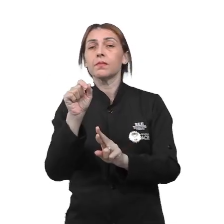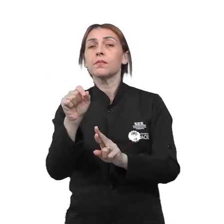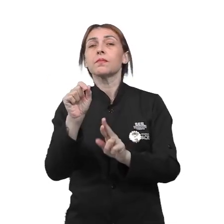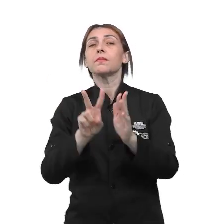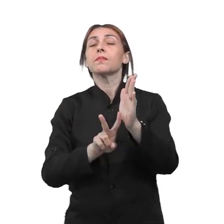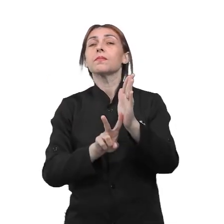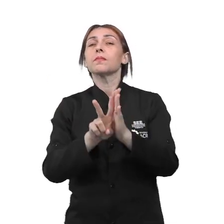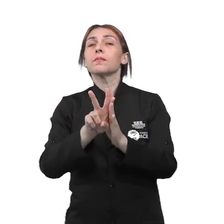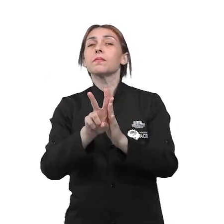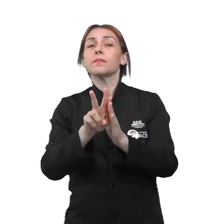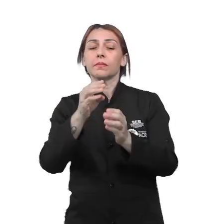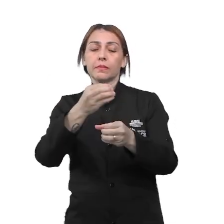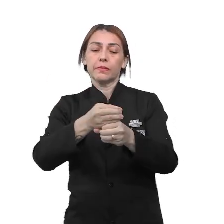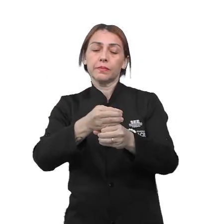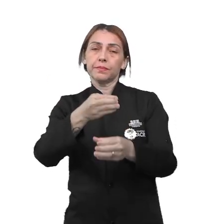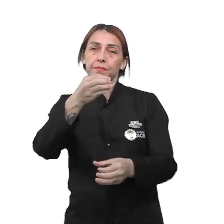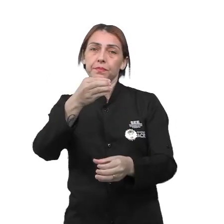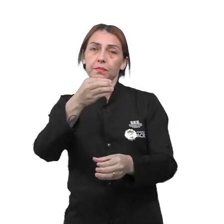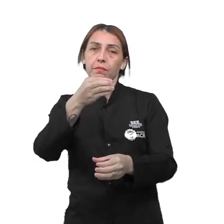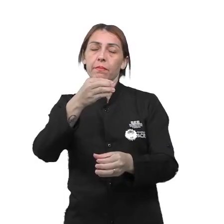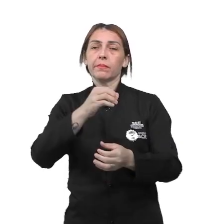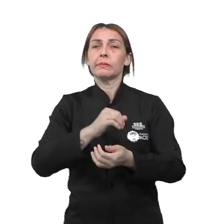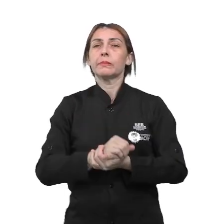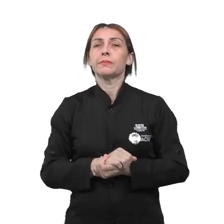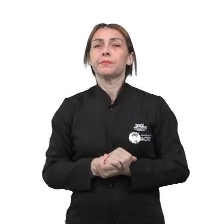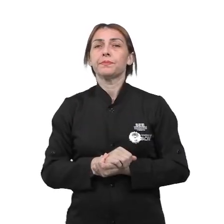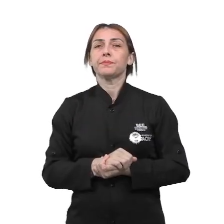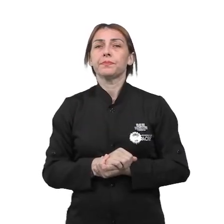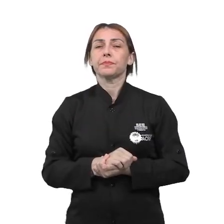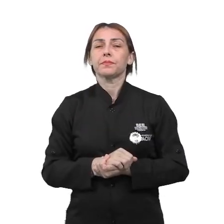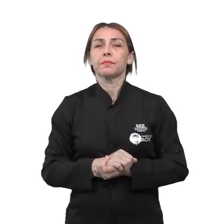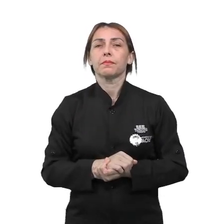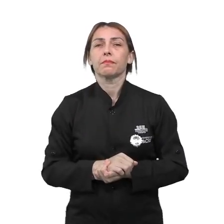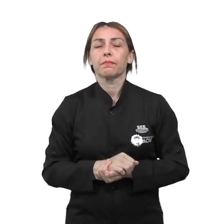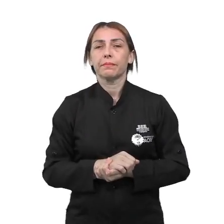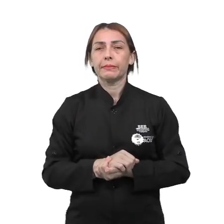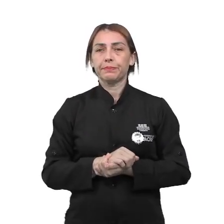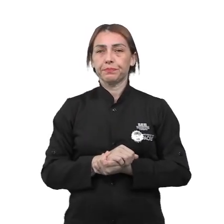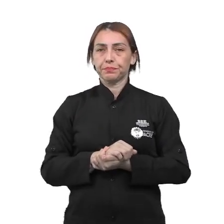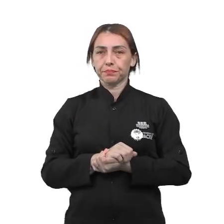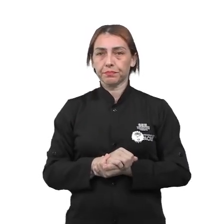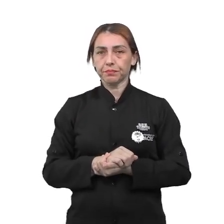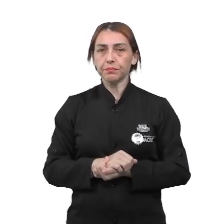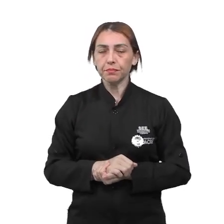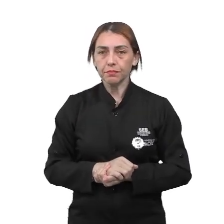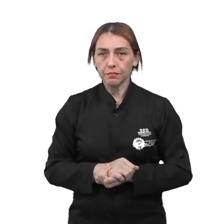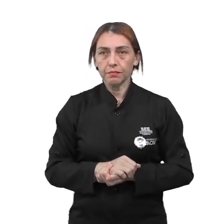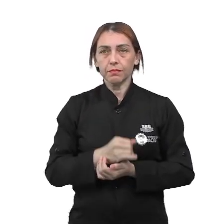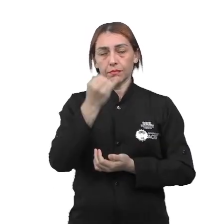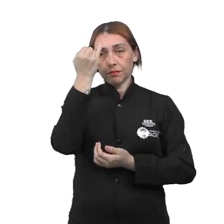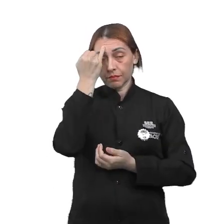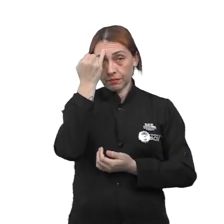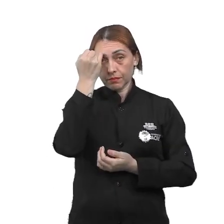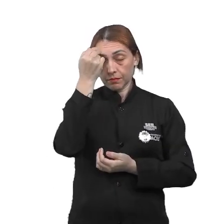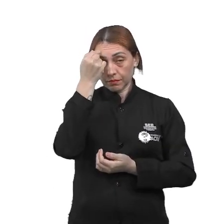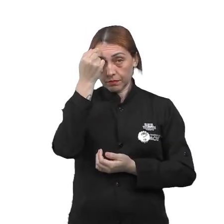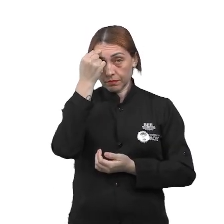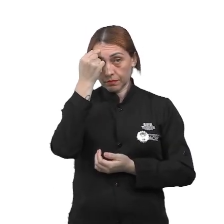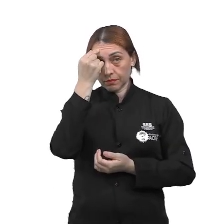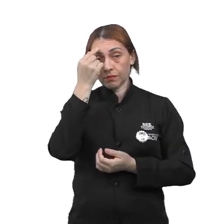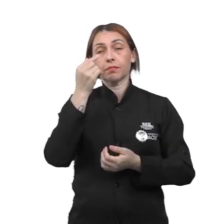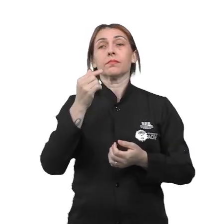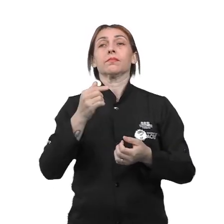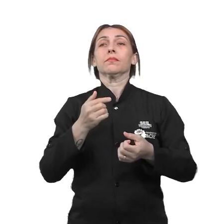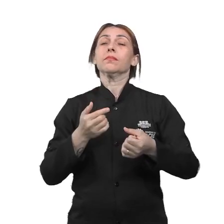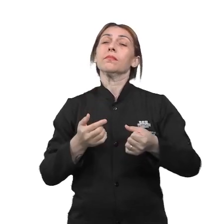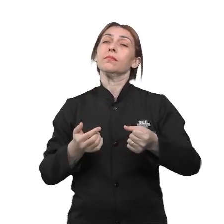o volume de um cilindro? O volume de um cilindro nada mais é do que a ideia da área da base, tá